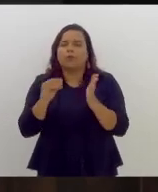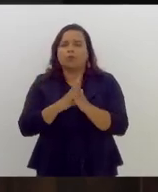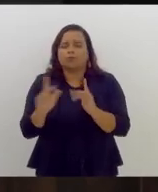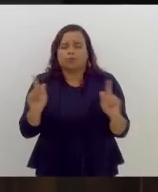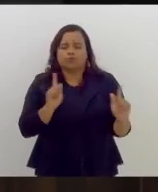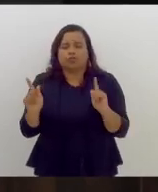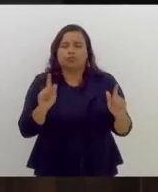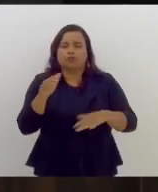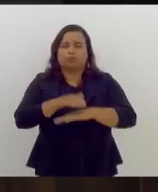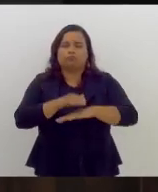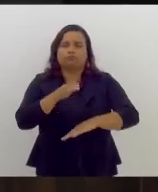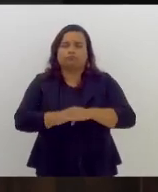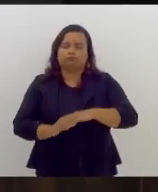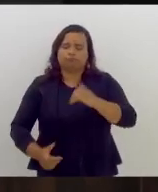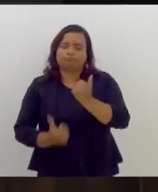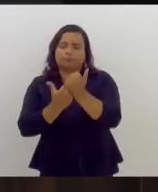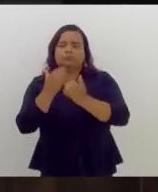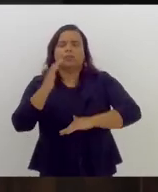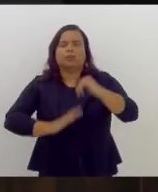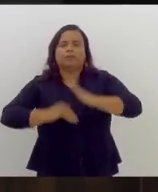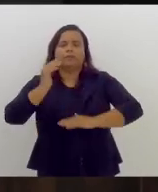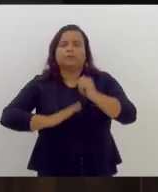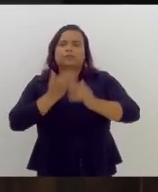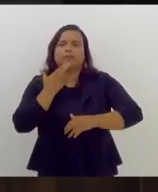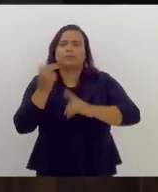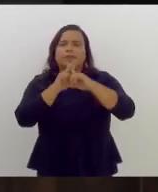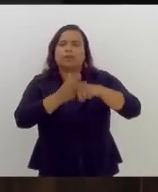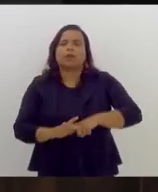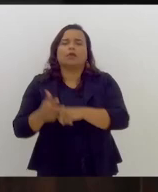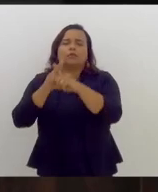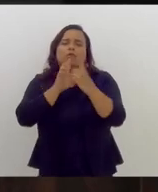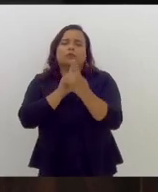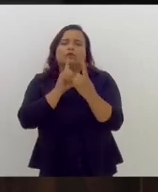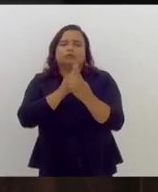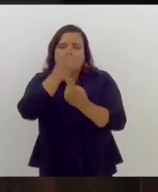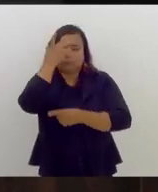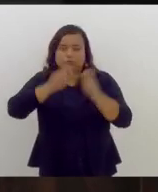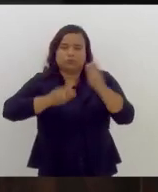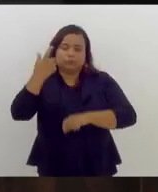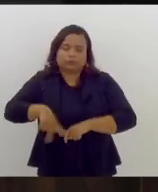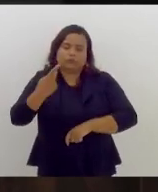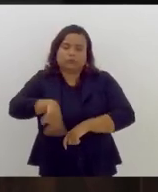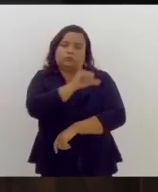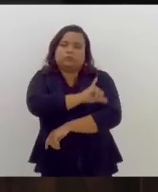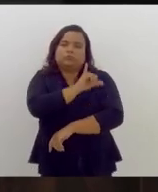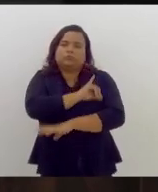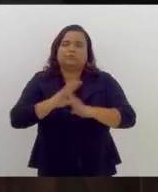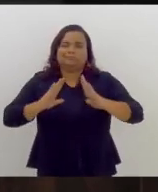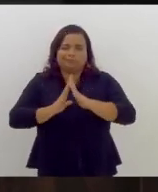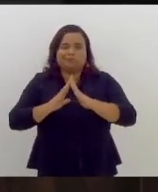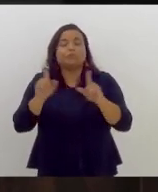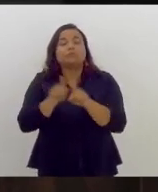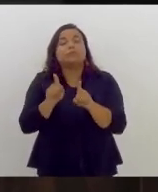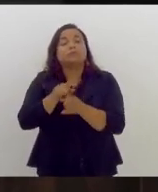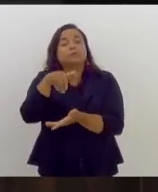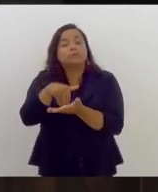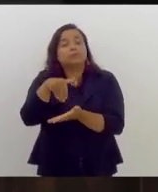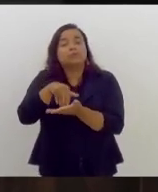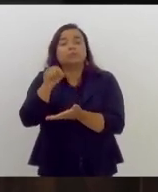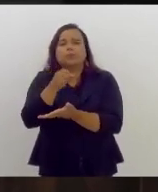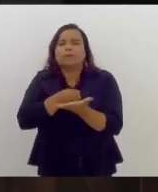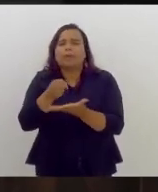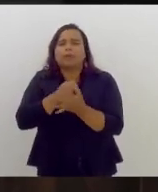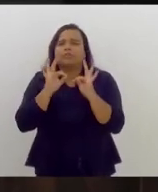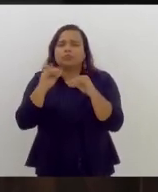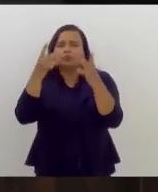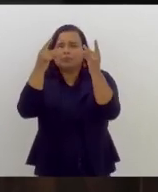gestão pautado na eficiência e na melhoria do atendimento do cidadão fluminense. Por fim, com base em tudo que já